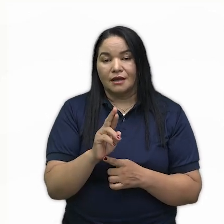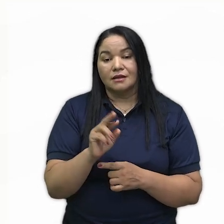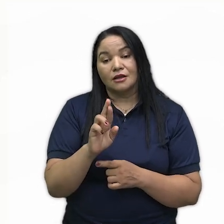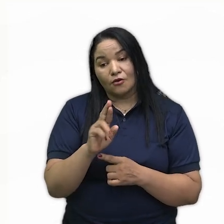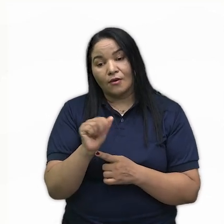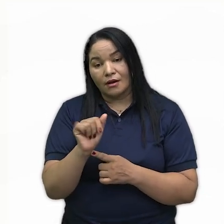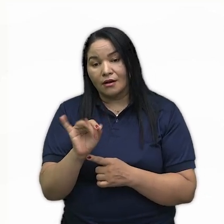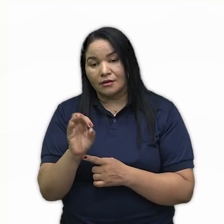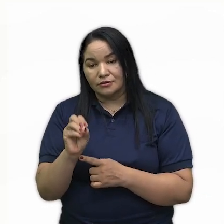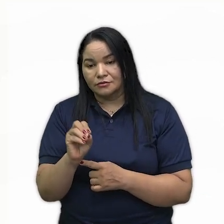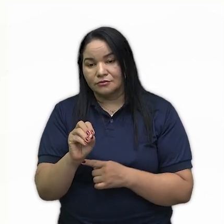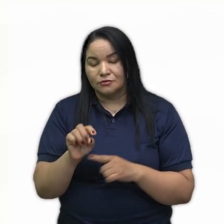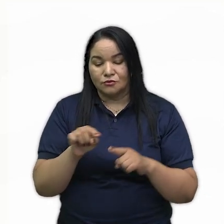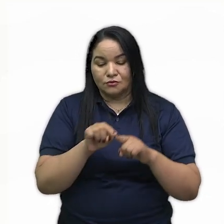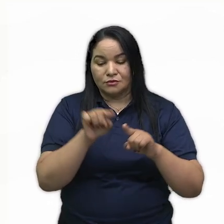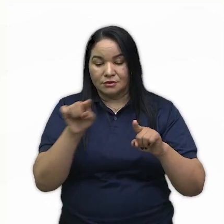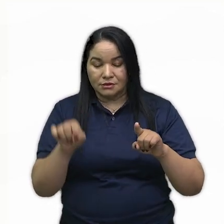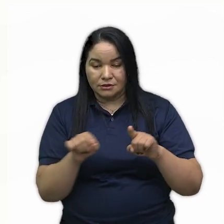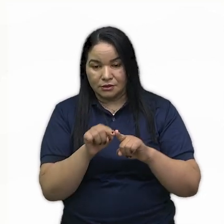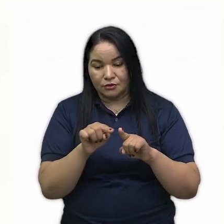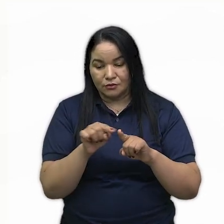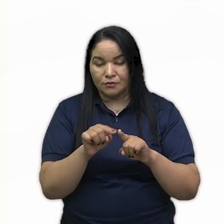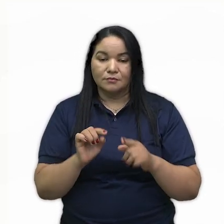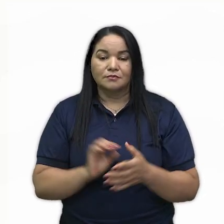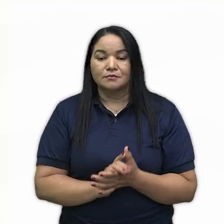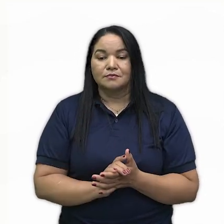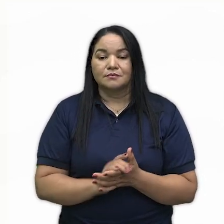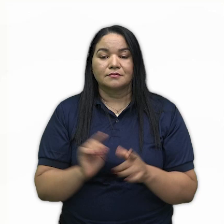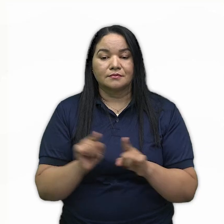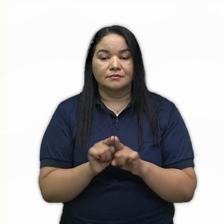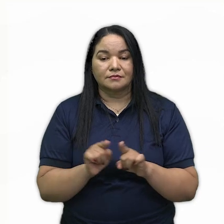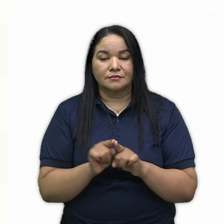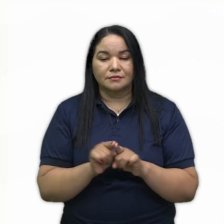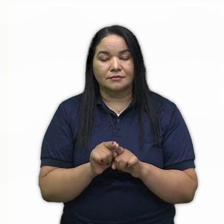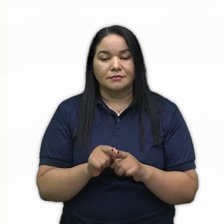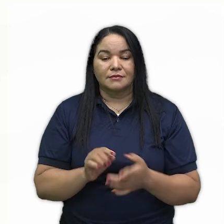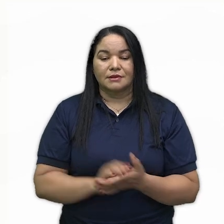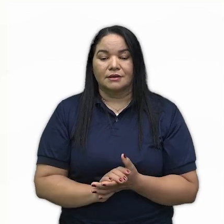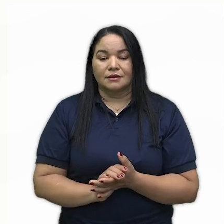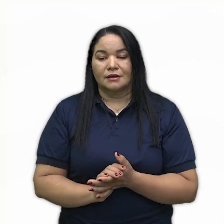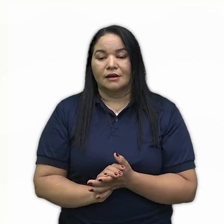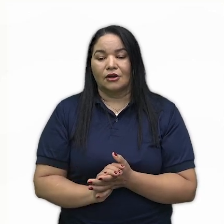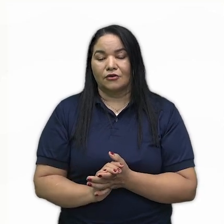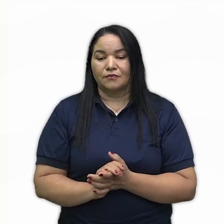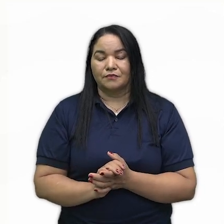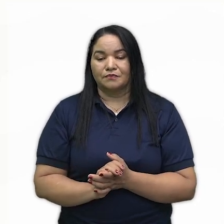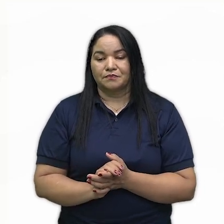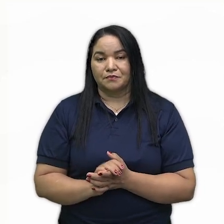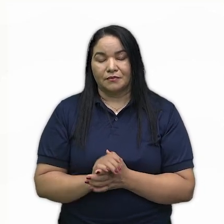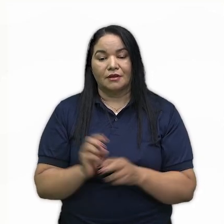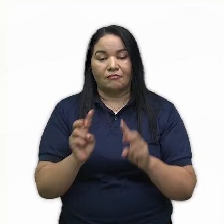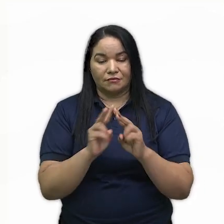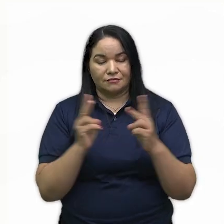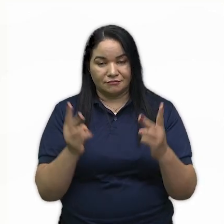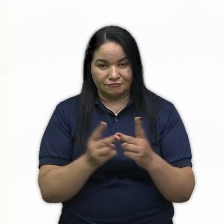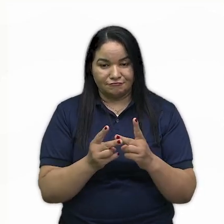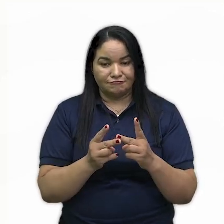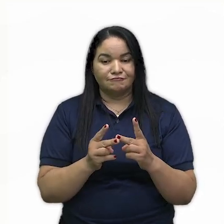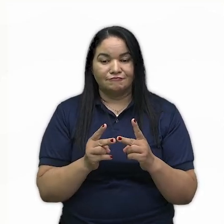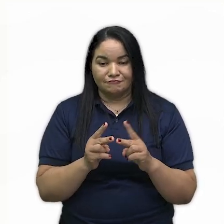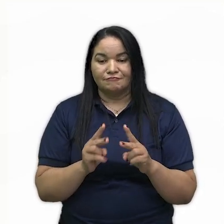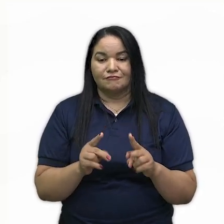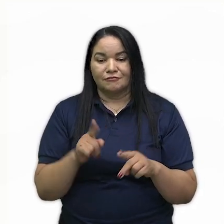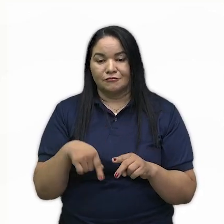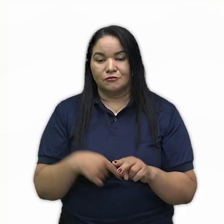raio do círculo da base, ok? E aí a gente chega na nossa fórmula do volume do cilindro, que